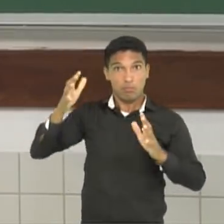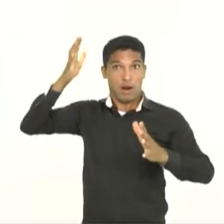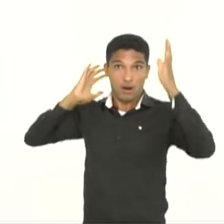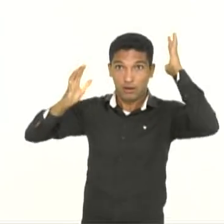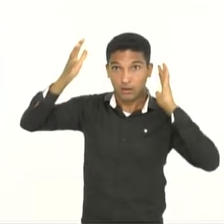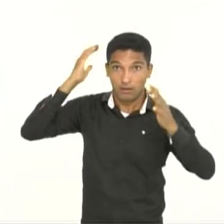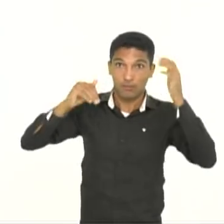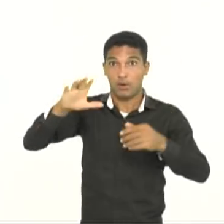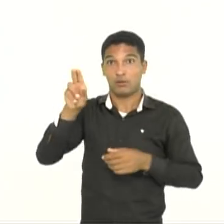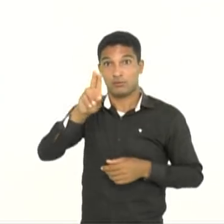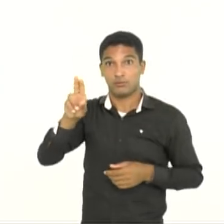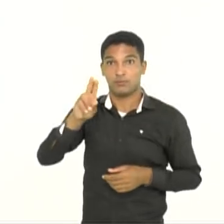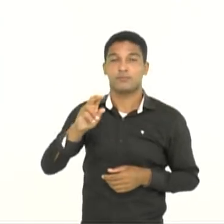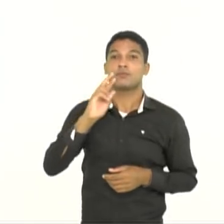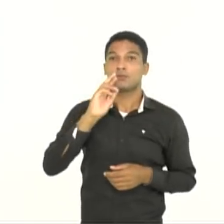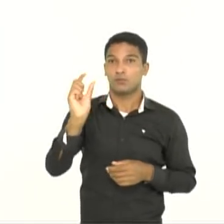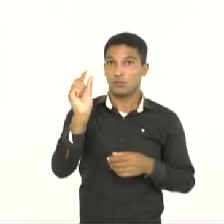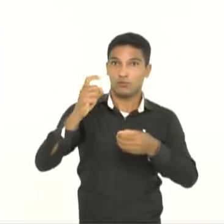corrigir.